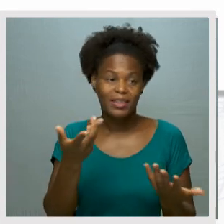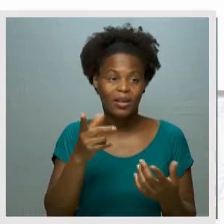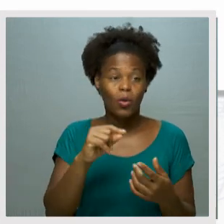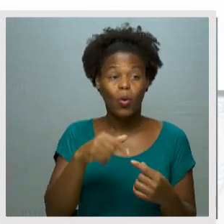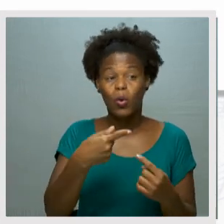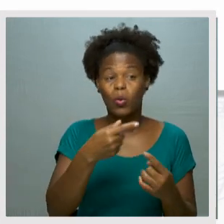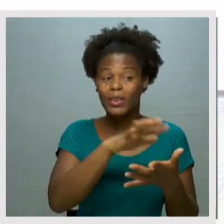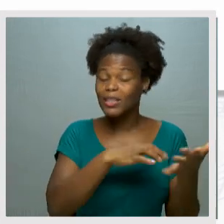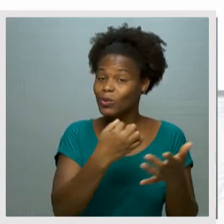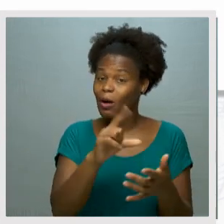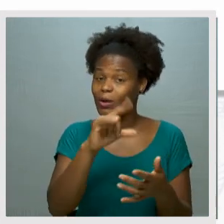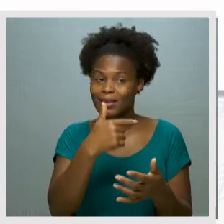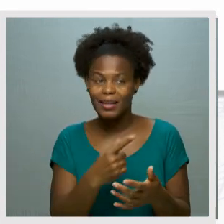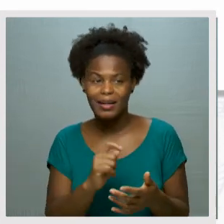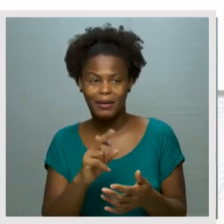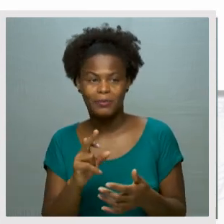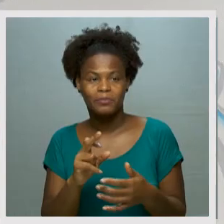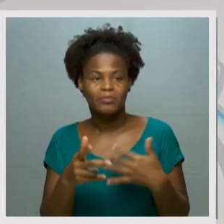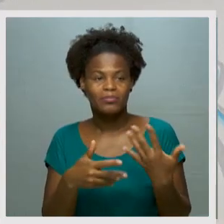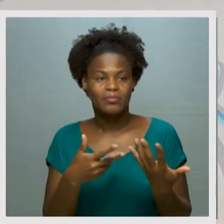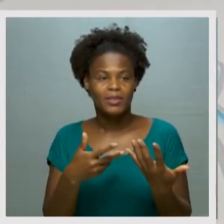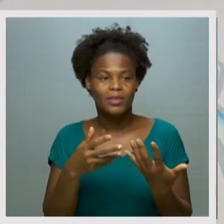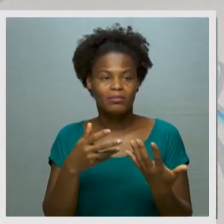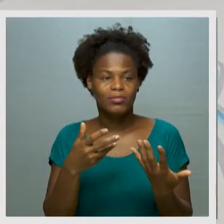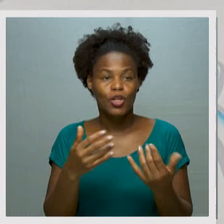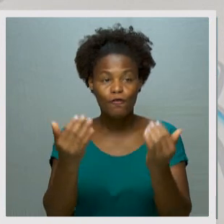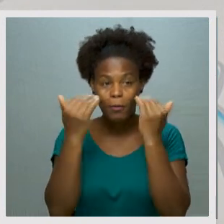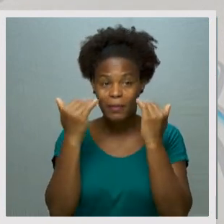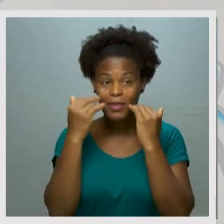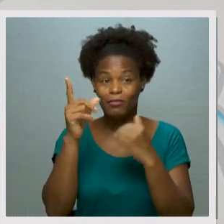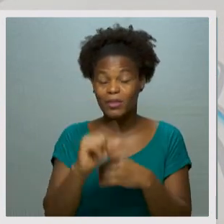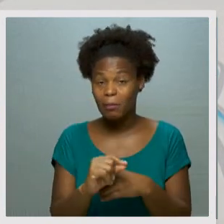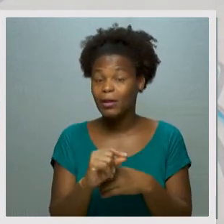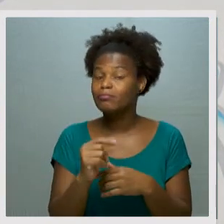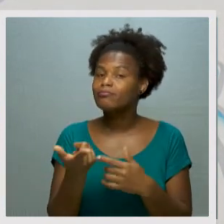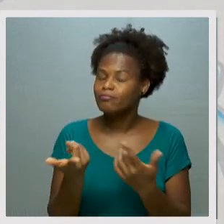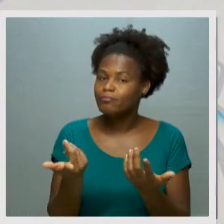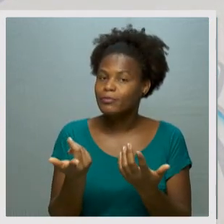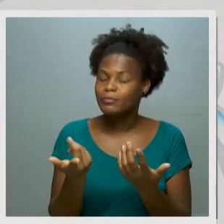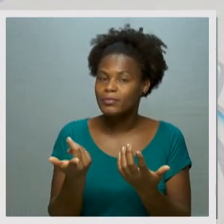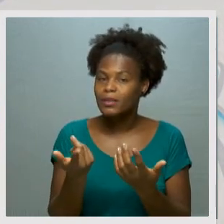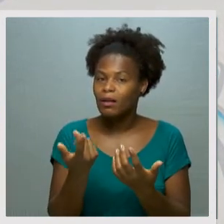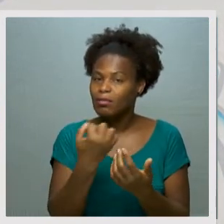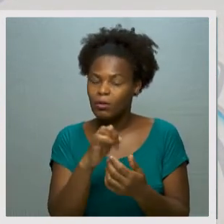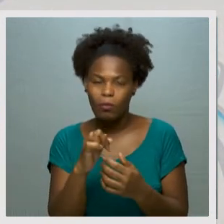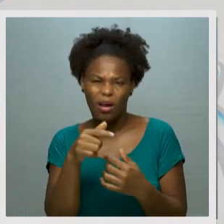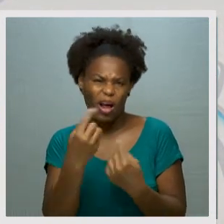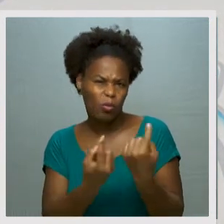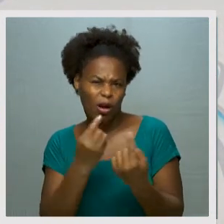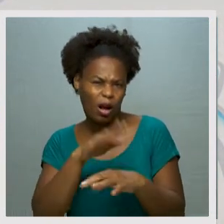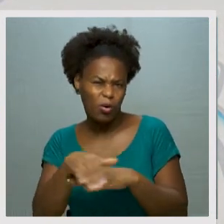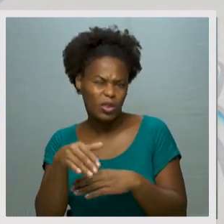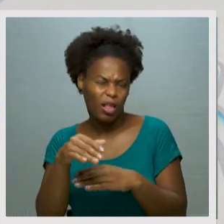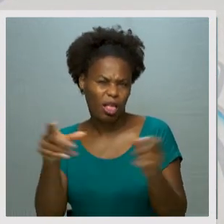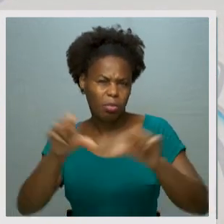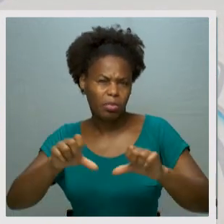informativos e com referencial. E já havíamos explicado isto, porque senão, para não causar, digamos assim, alguns